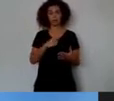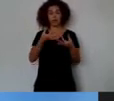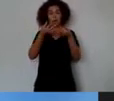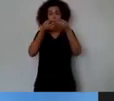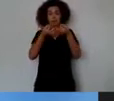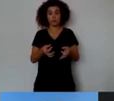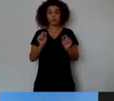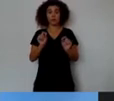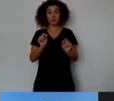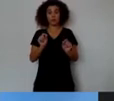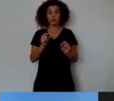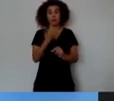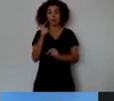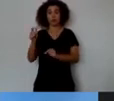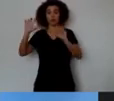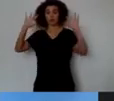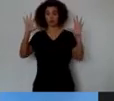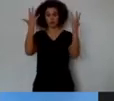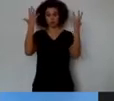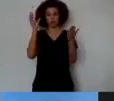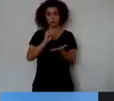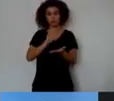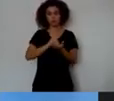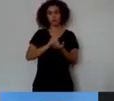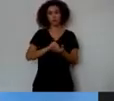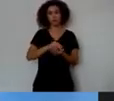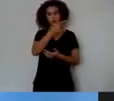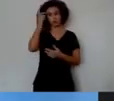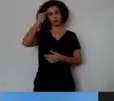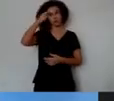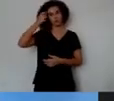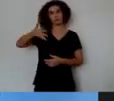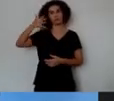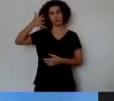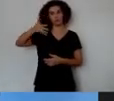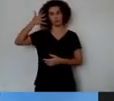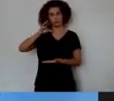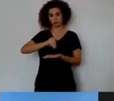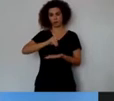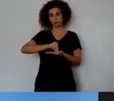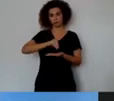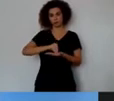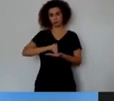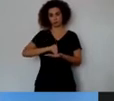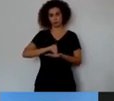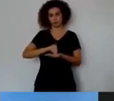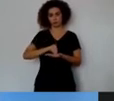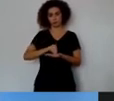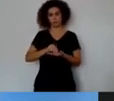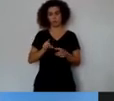de pessoas negras nos outros eventos e outros temas que vocês participam, né? E pessoas negras não têm que representar a